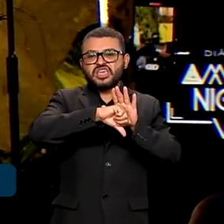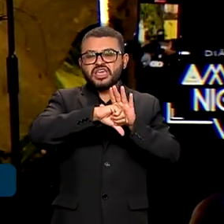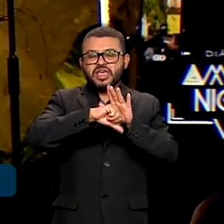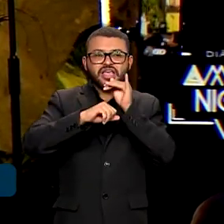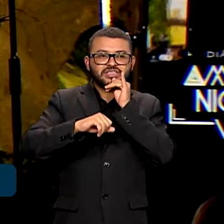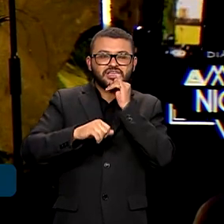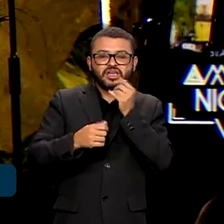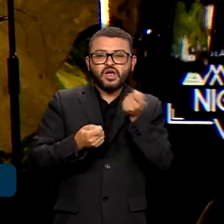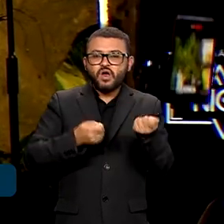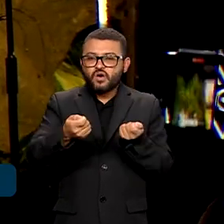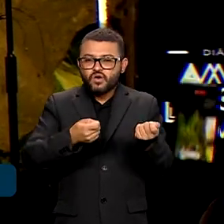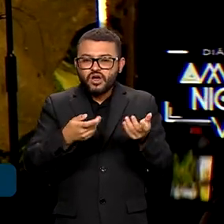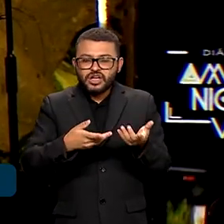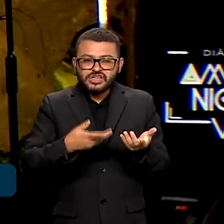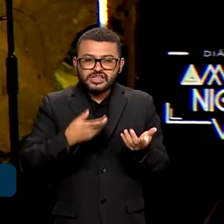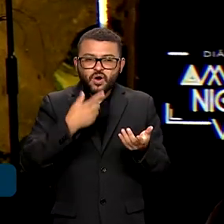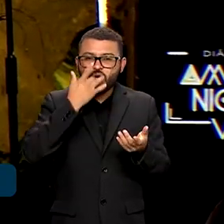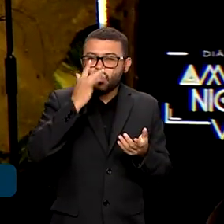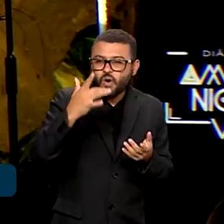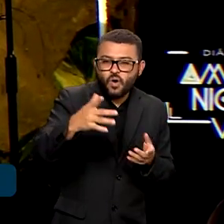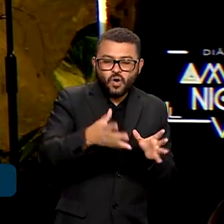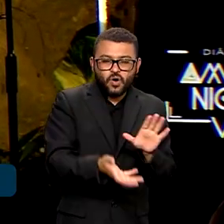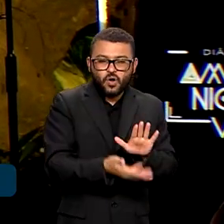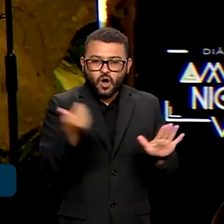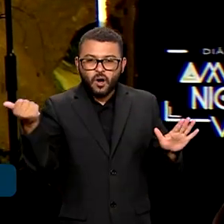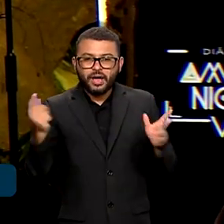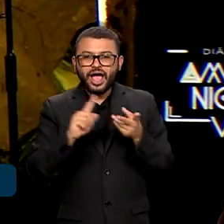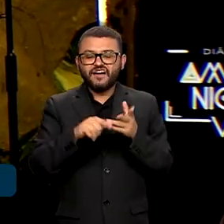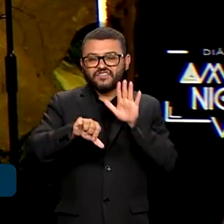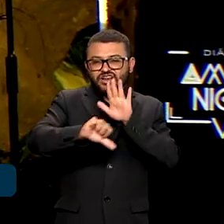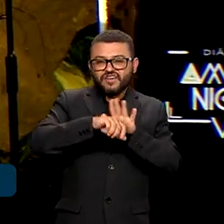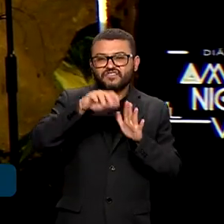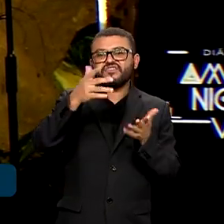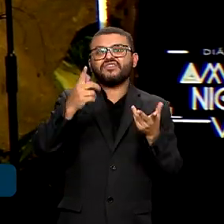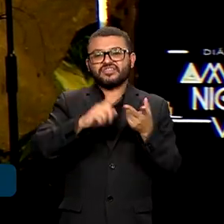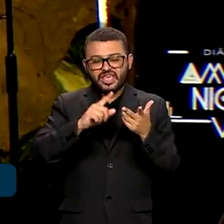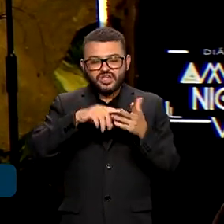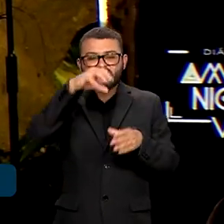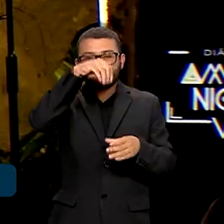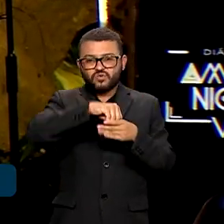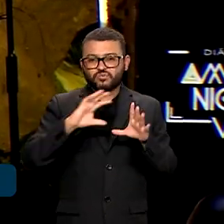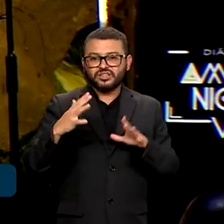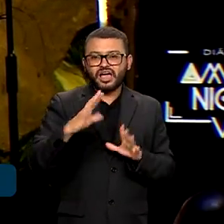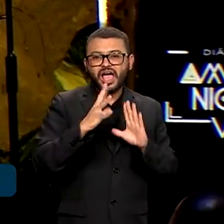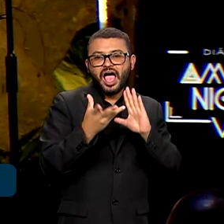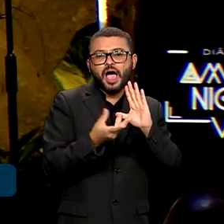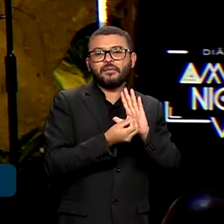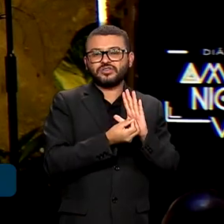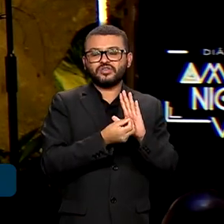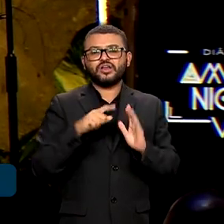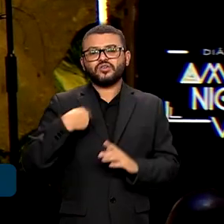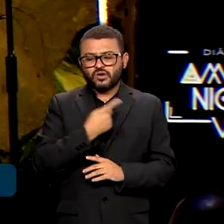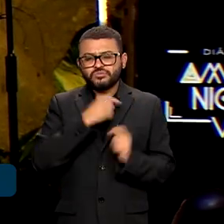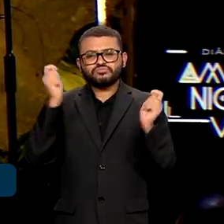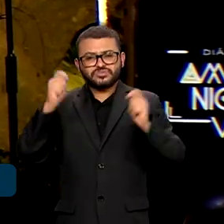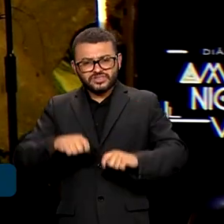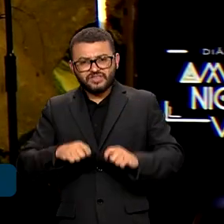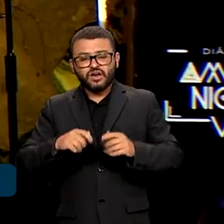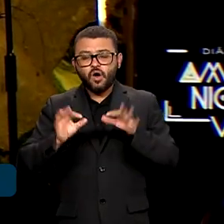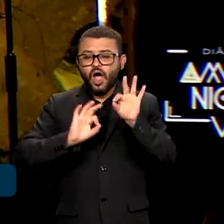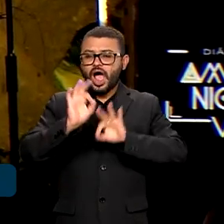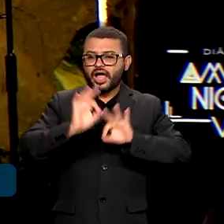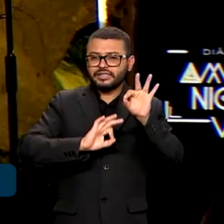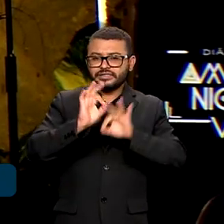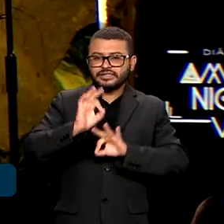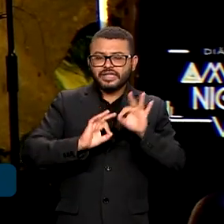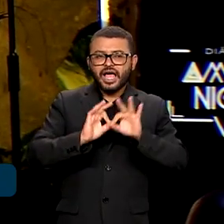garimpo ilegal, de atividades criminosas na nossa região, a gente possa sair daqui